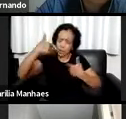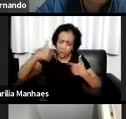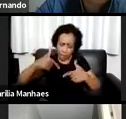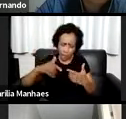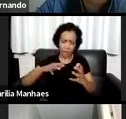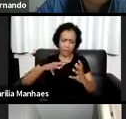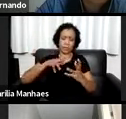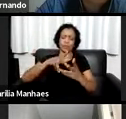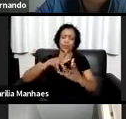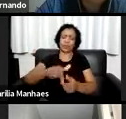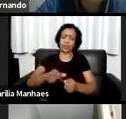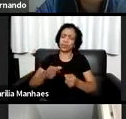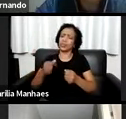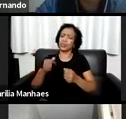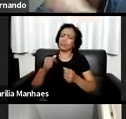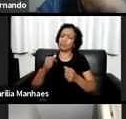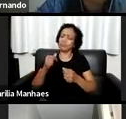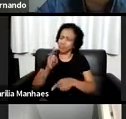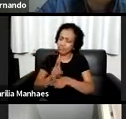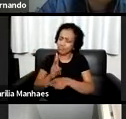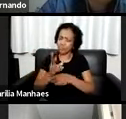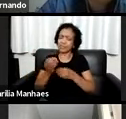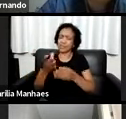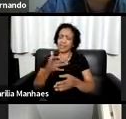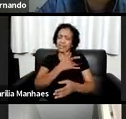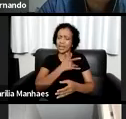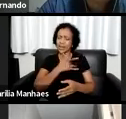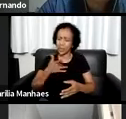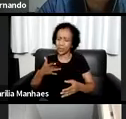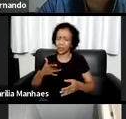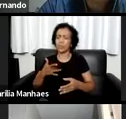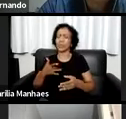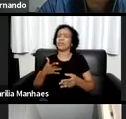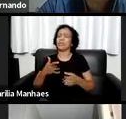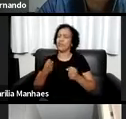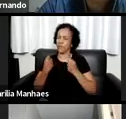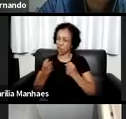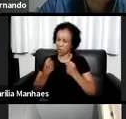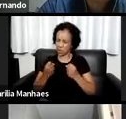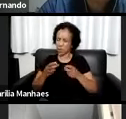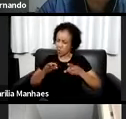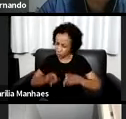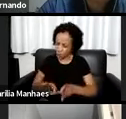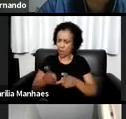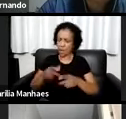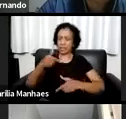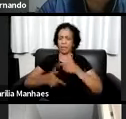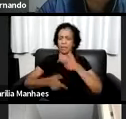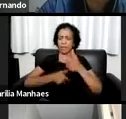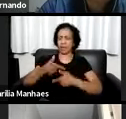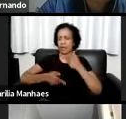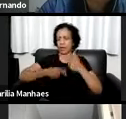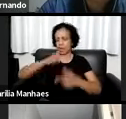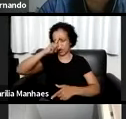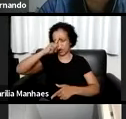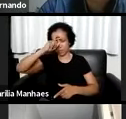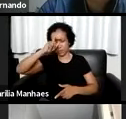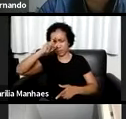a disposição, a saúde, para continuar cuidando de cada uma dessas pessoas. Pai, essa nossa